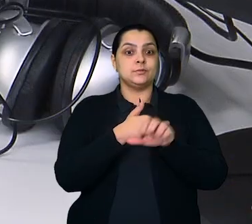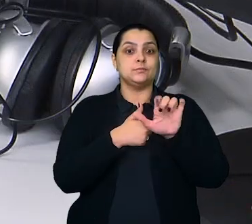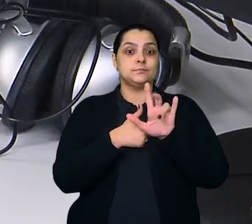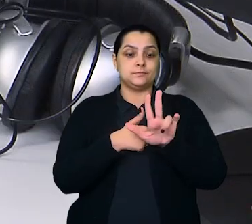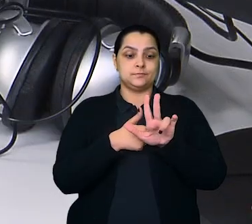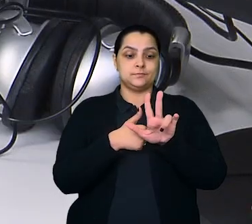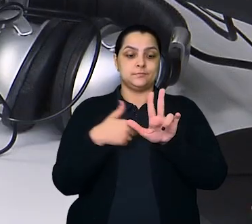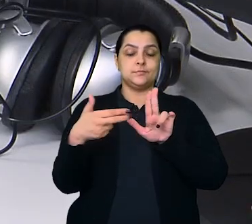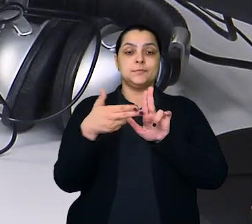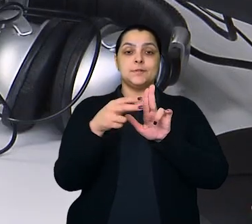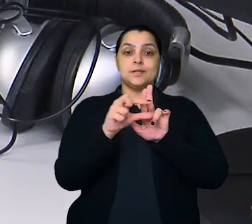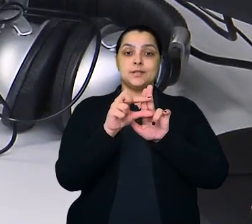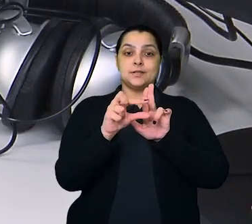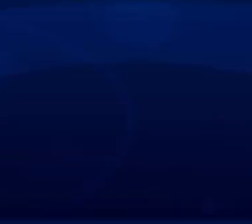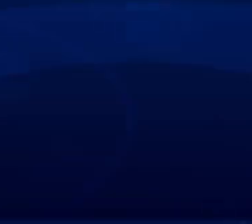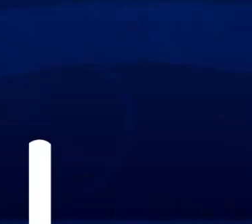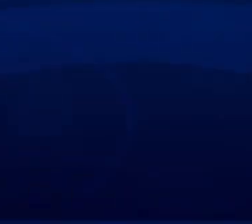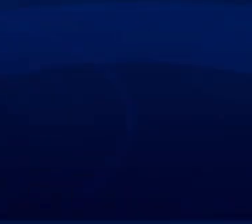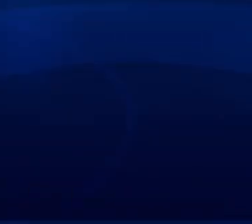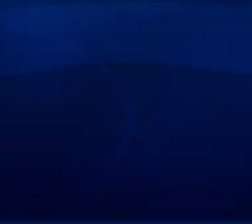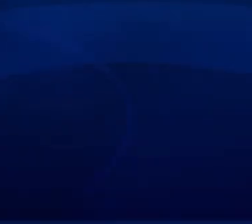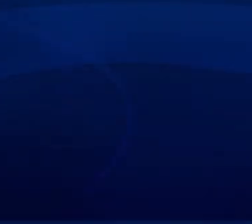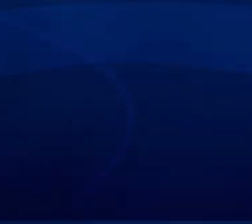o LinkedIn. A gente volta já já.